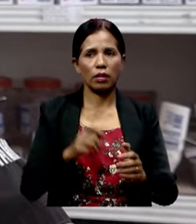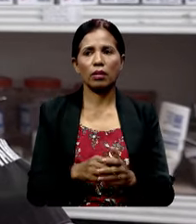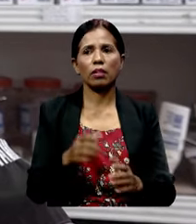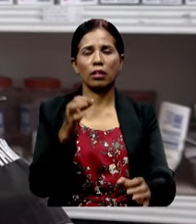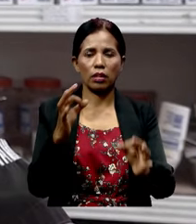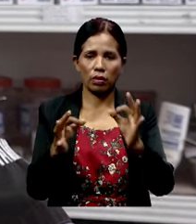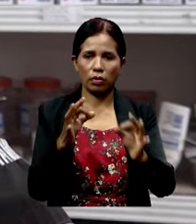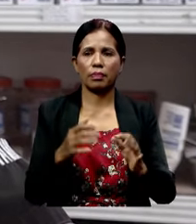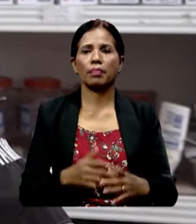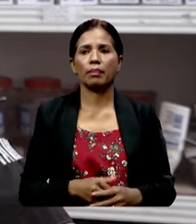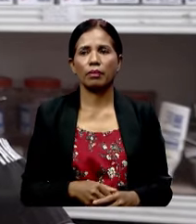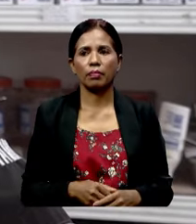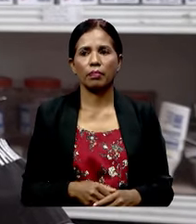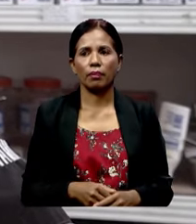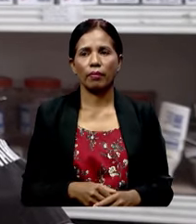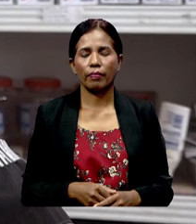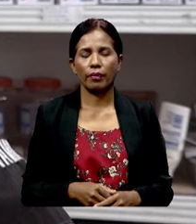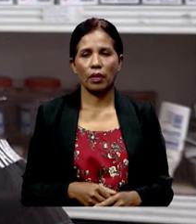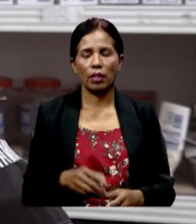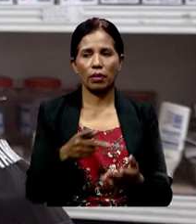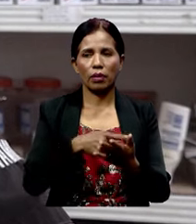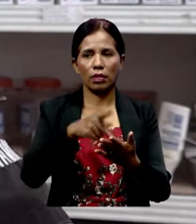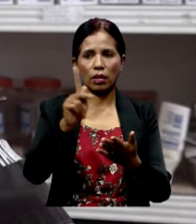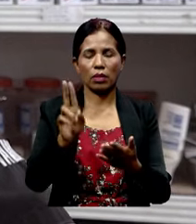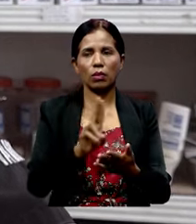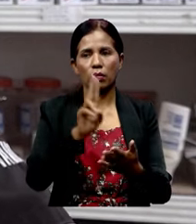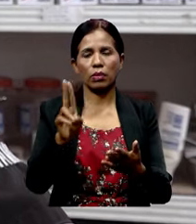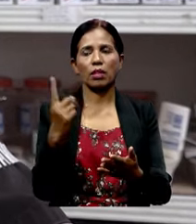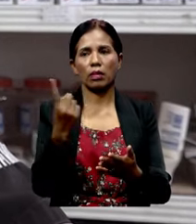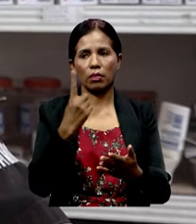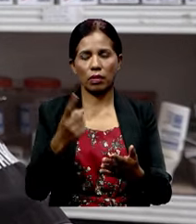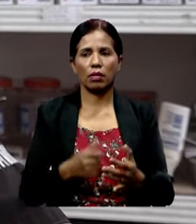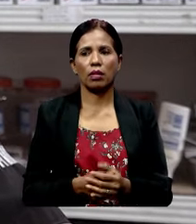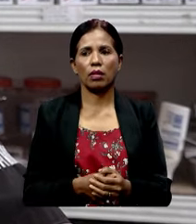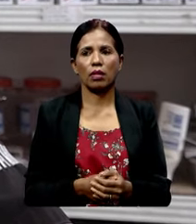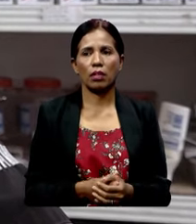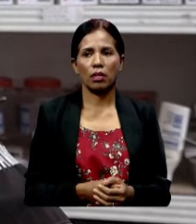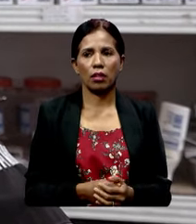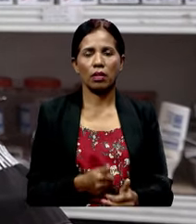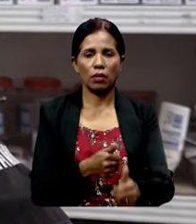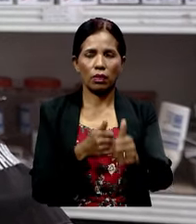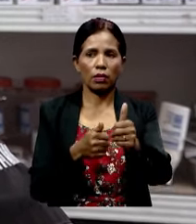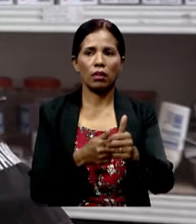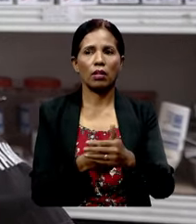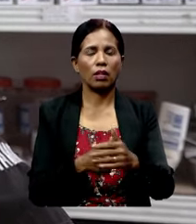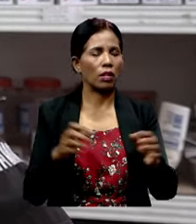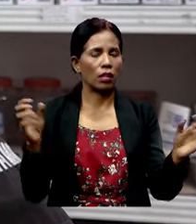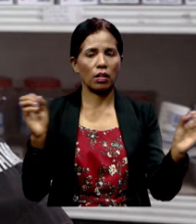quando. Tasa ne ita aplika na fatin tasa antau ni ne preso ne mos tentu ye la